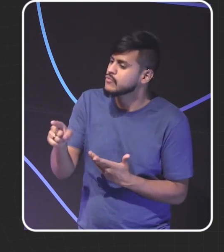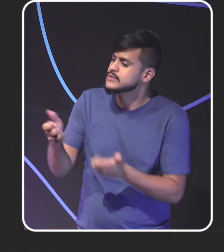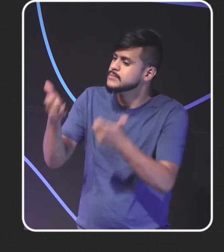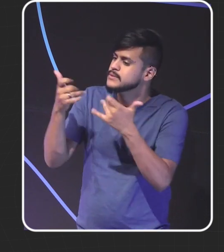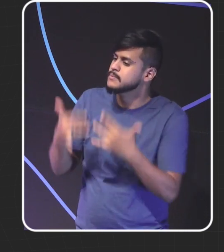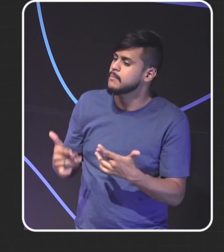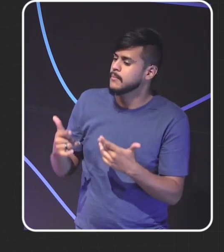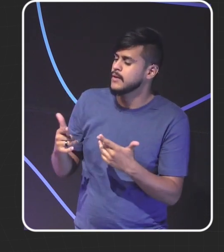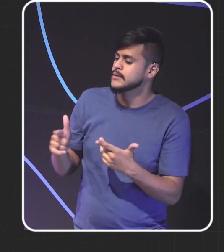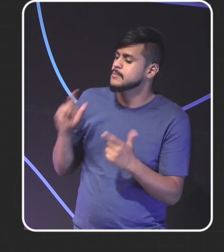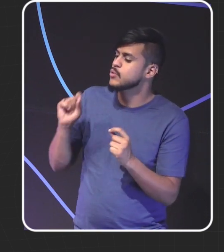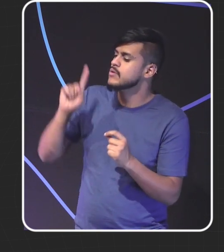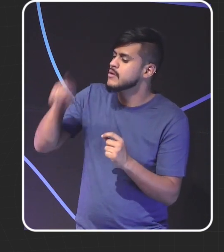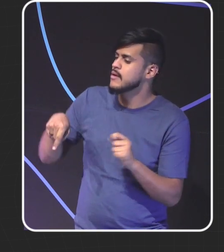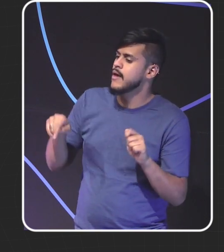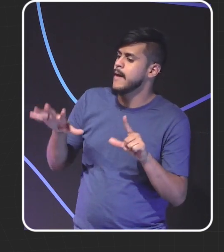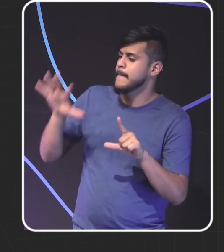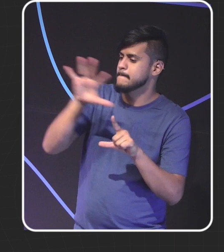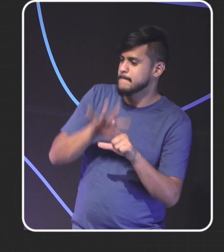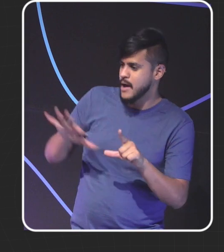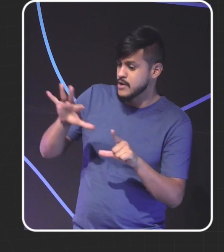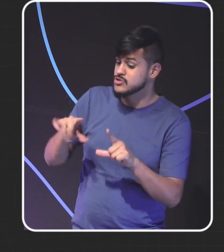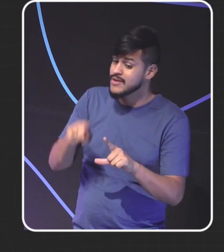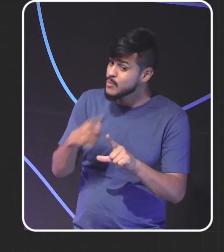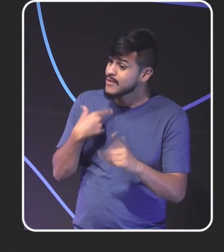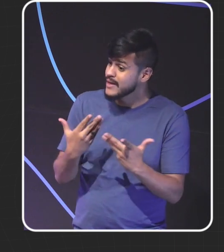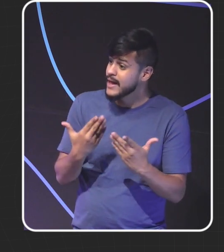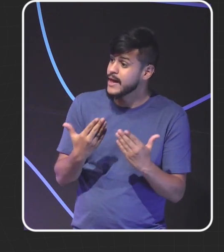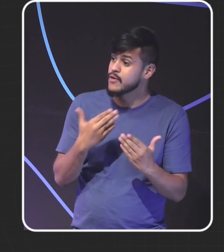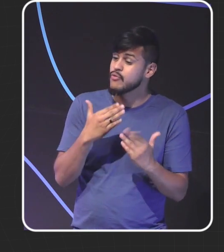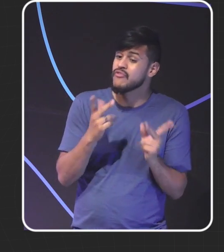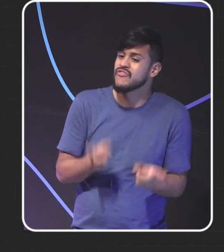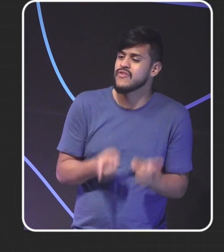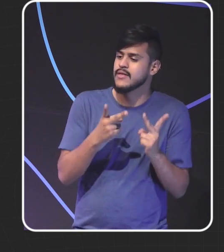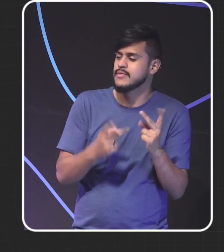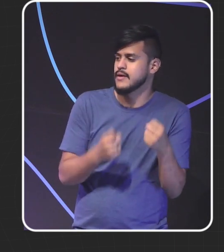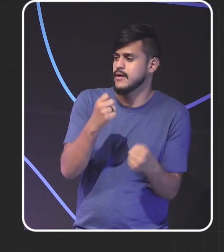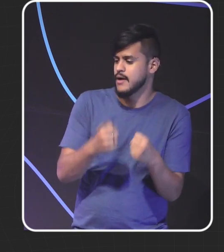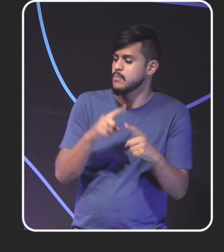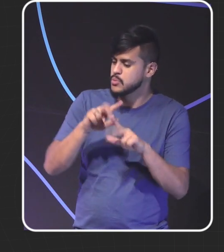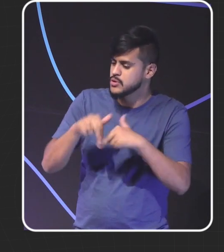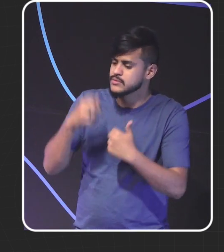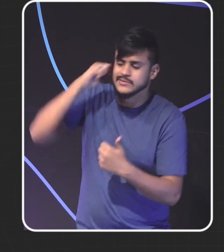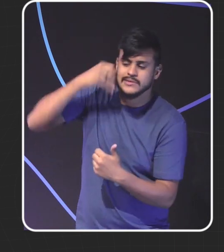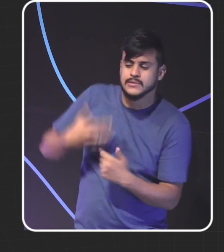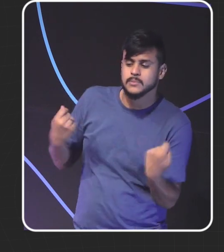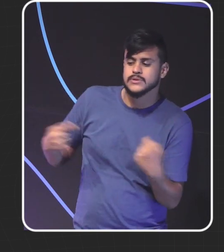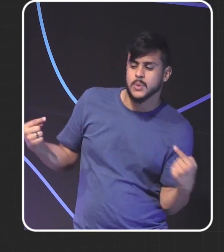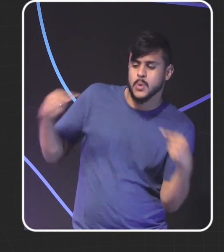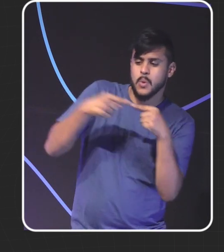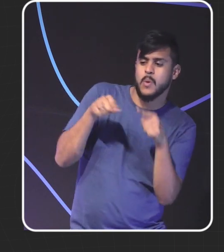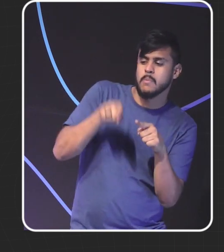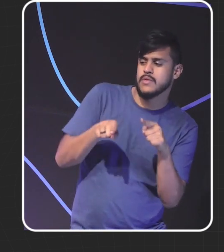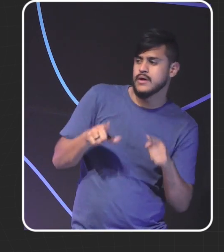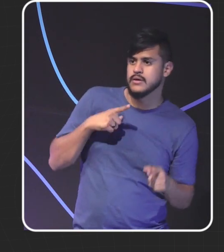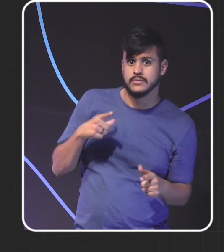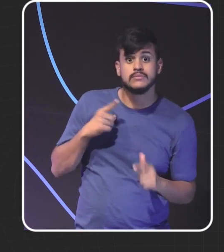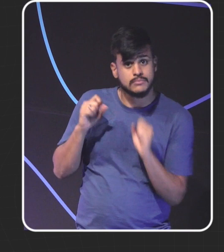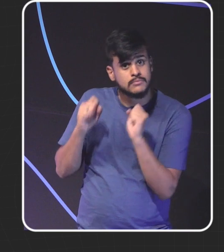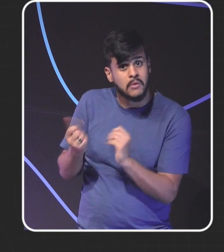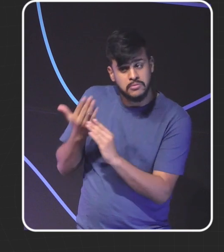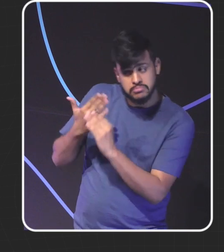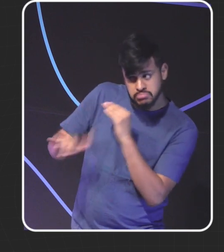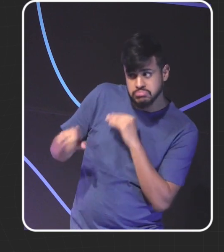descreva essa imagem com o objetivo de publicar num site de venda de veículos, ela pode ajudar nesse contexto de descrever